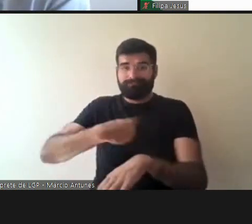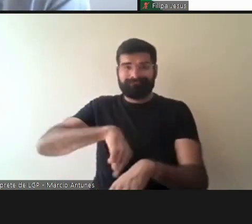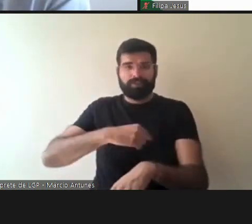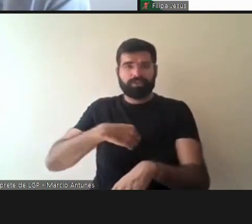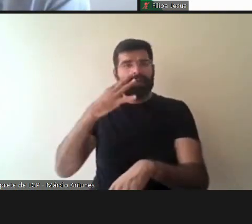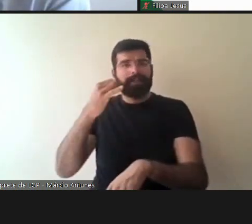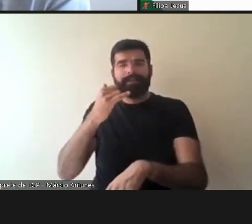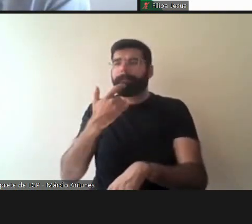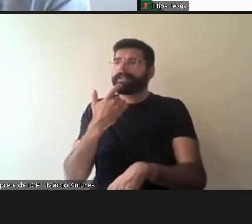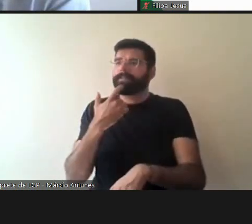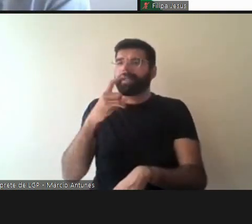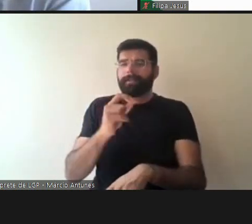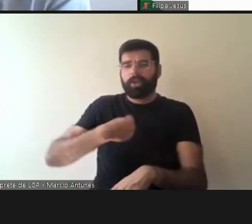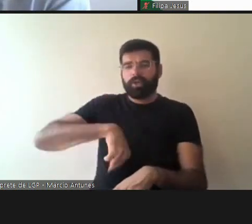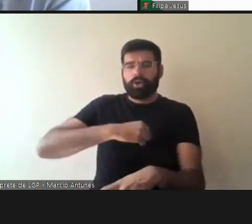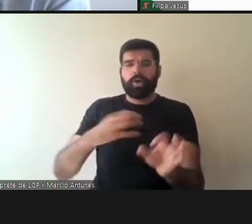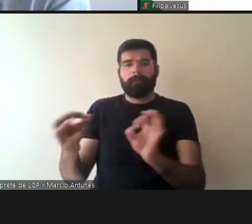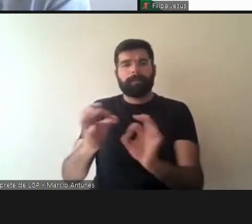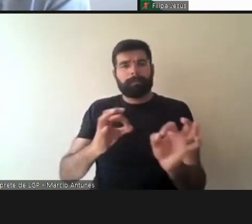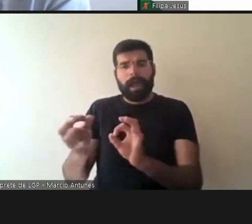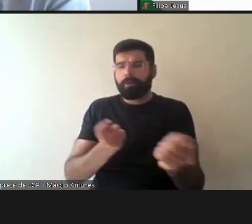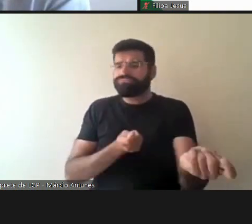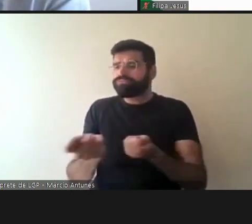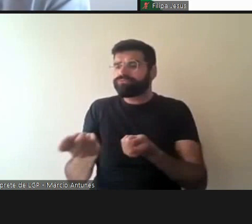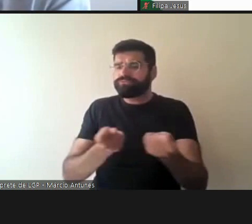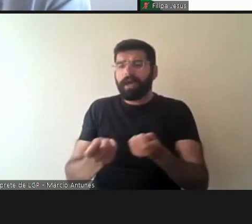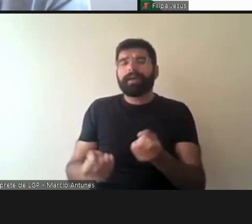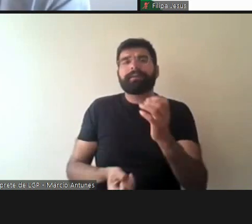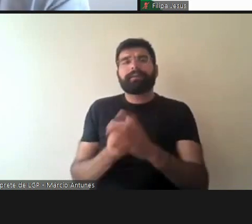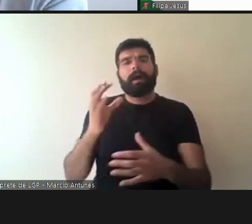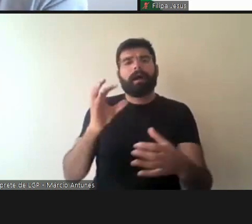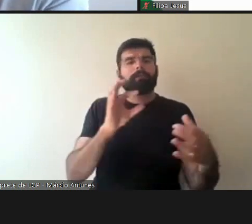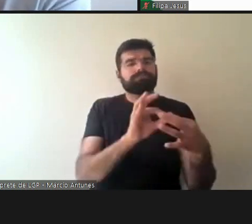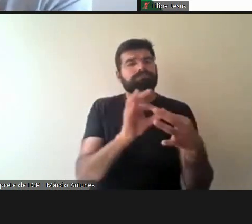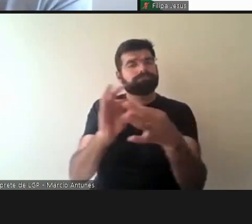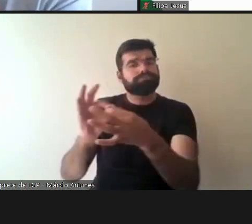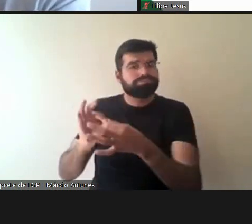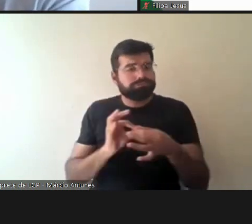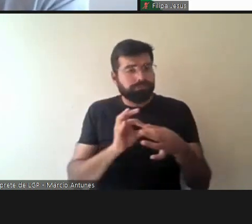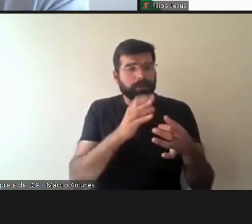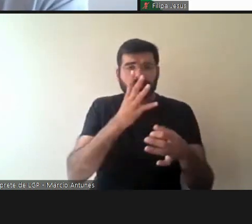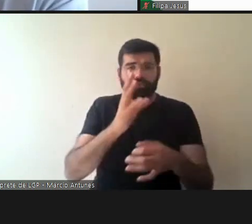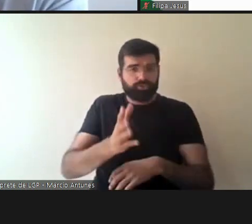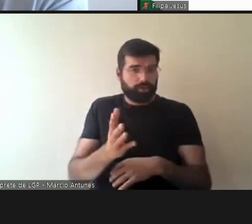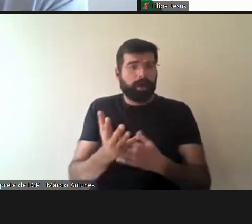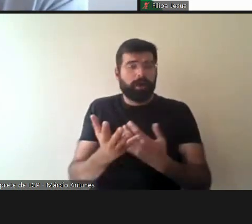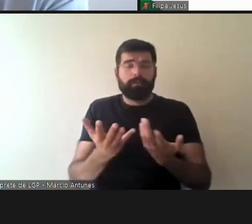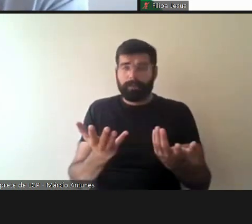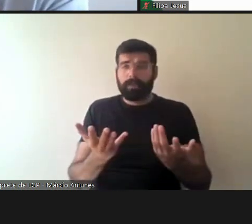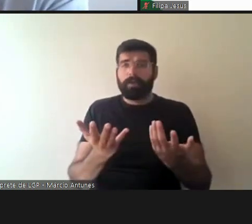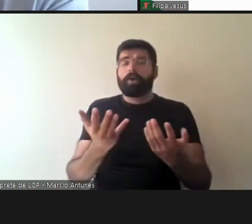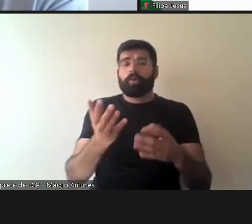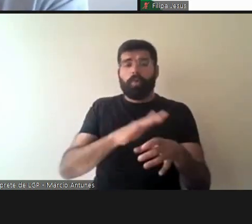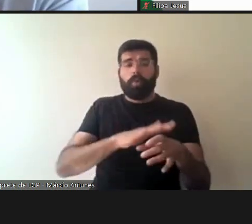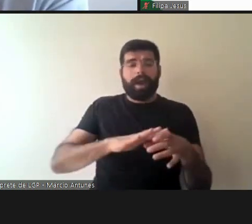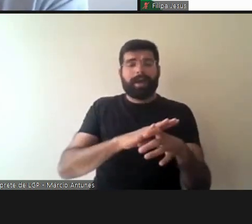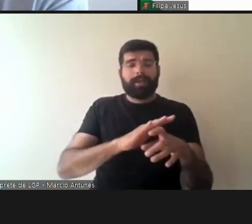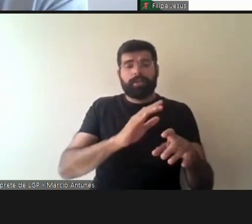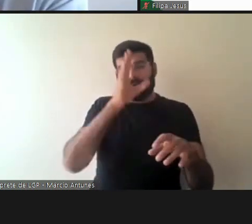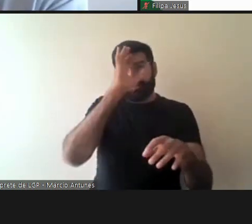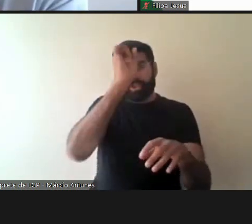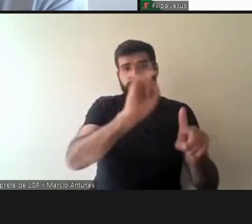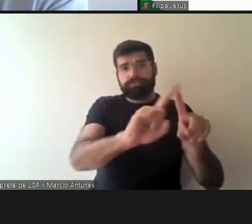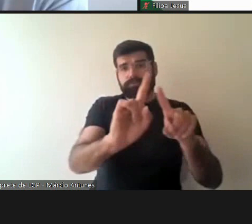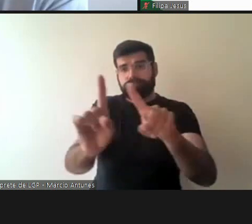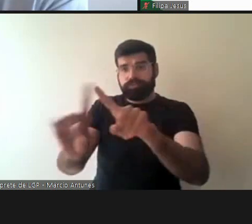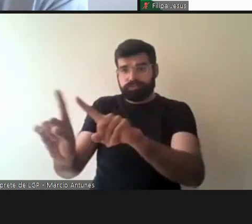nos organizarmos e estabelecermos parcerias, como referi, com as diversas áreas ministeriais, que nós